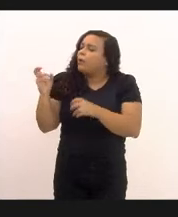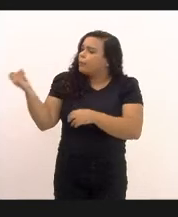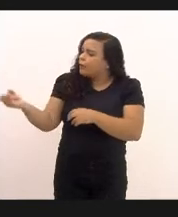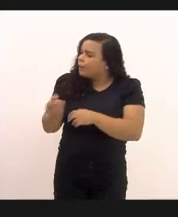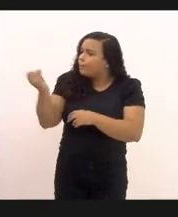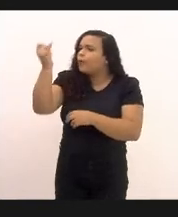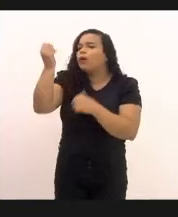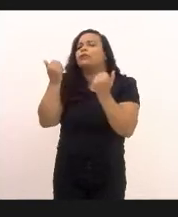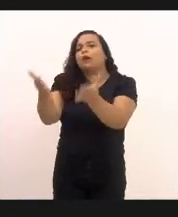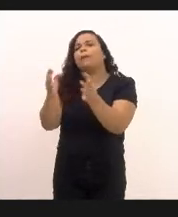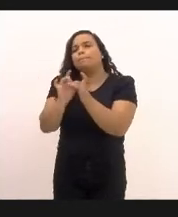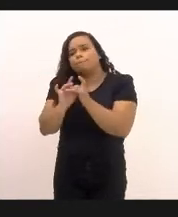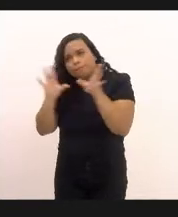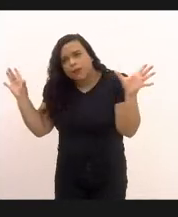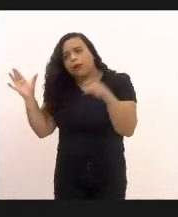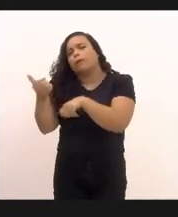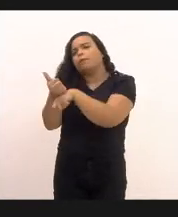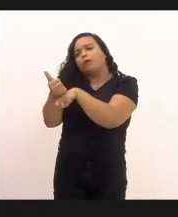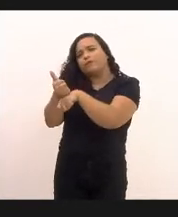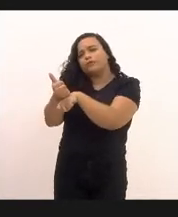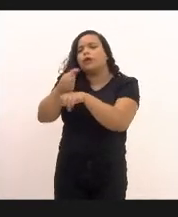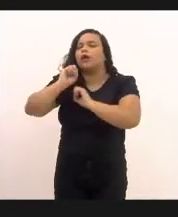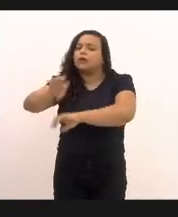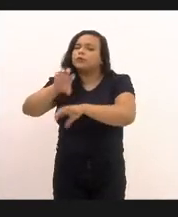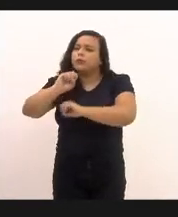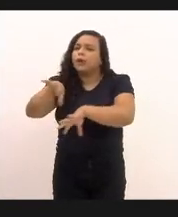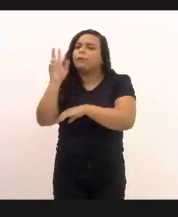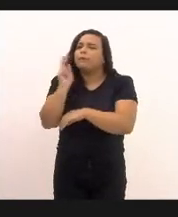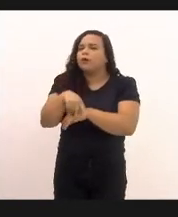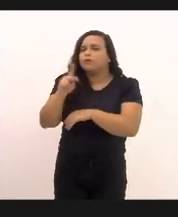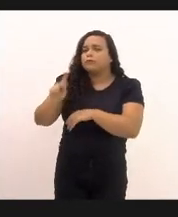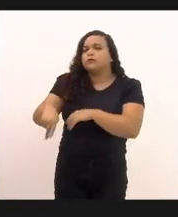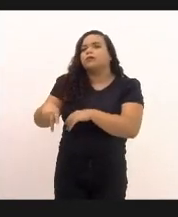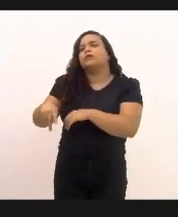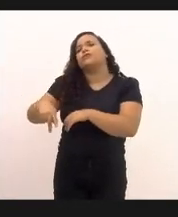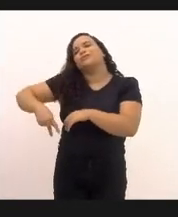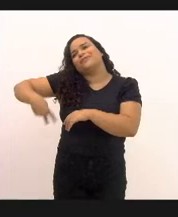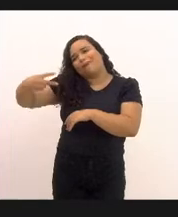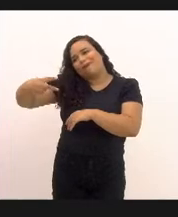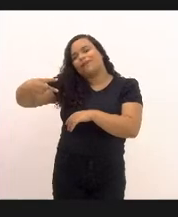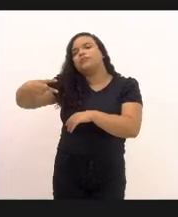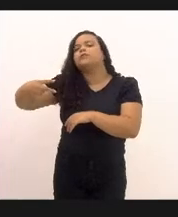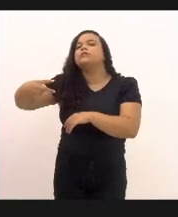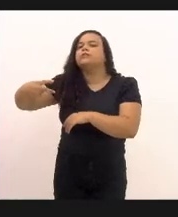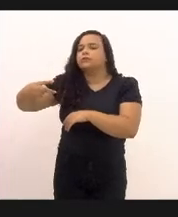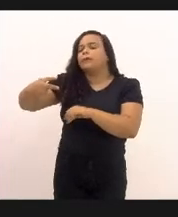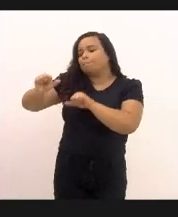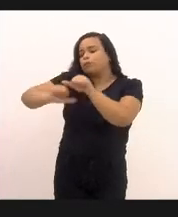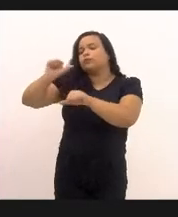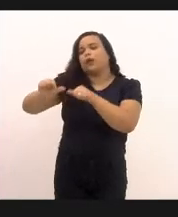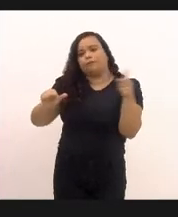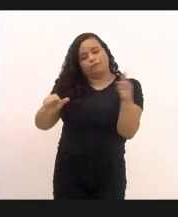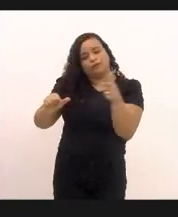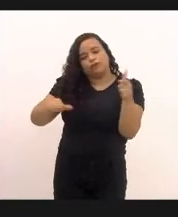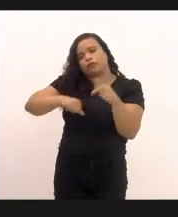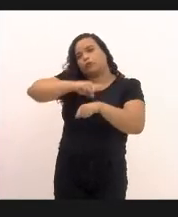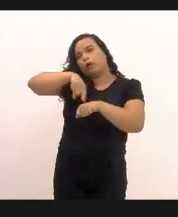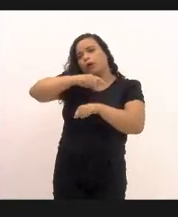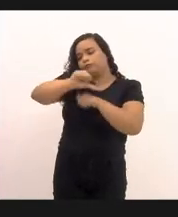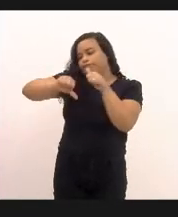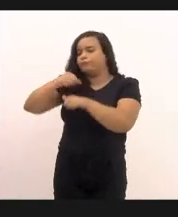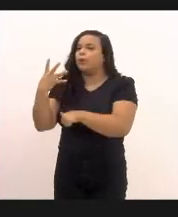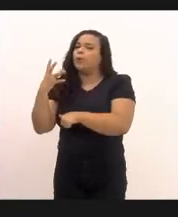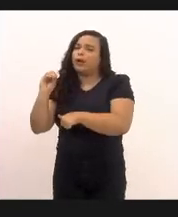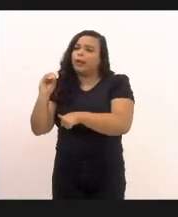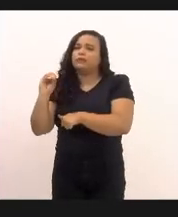também permitir os profissionais de educação docentes 2 de migrarem de 22 para 40 horas. Essa pauta para os